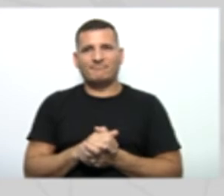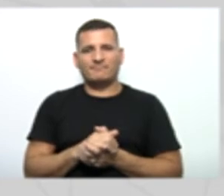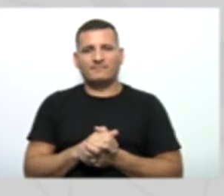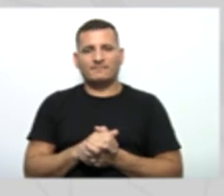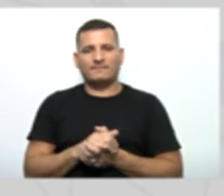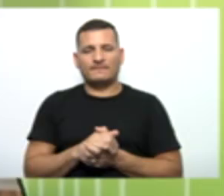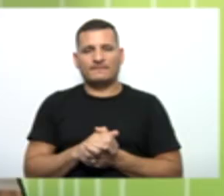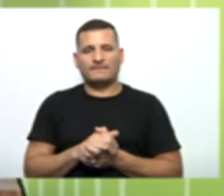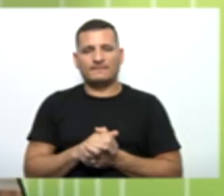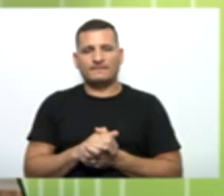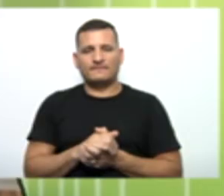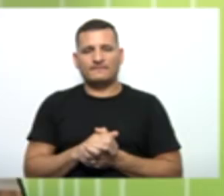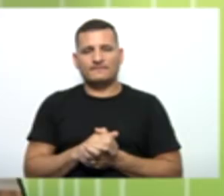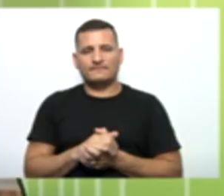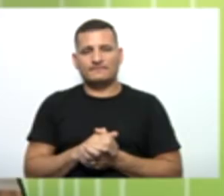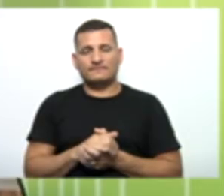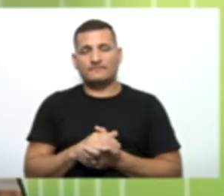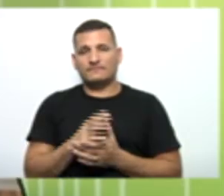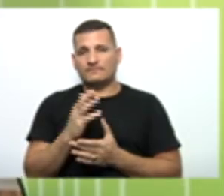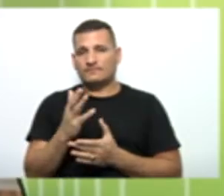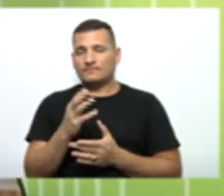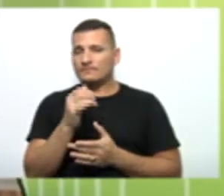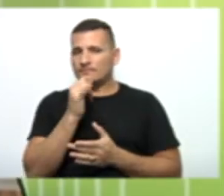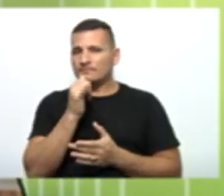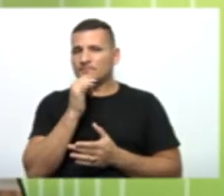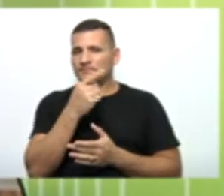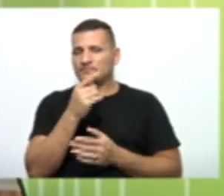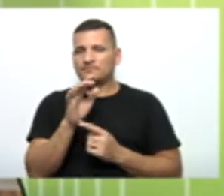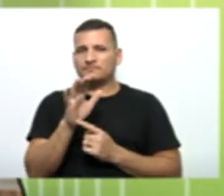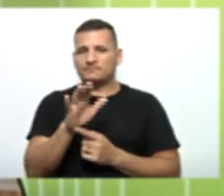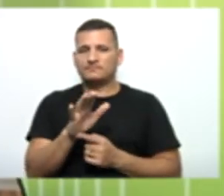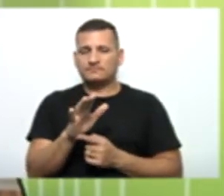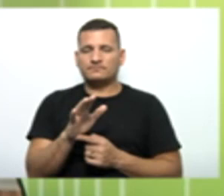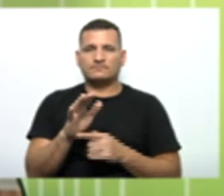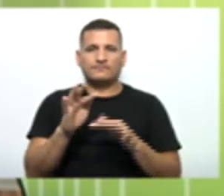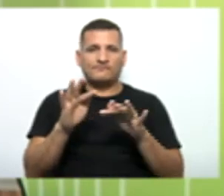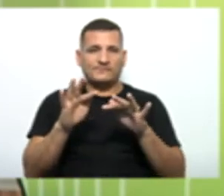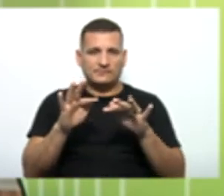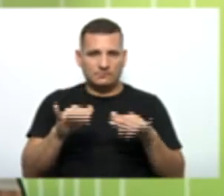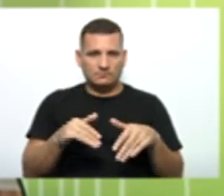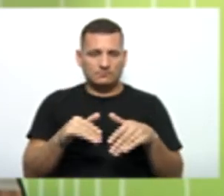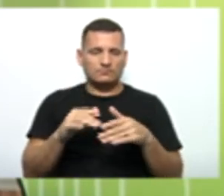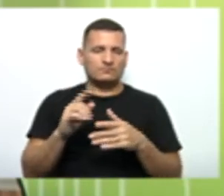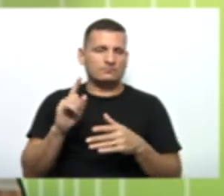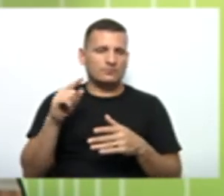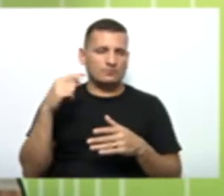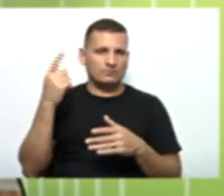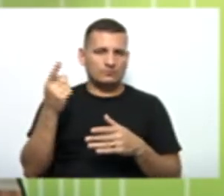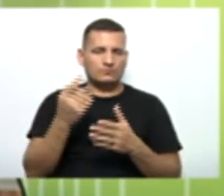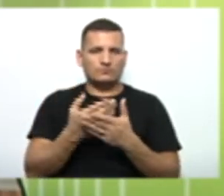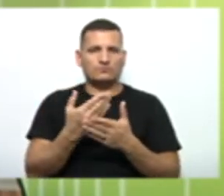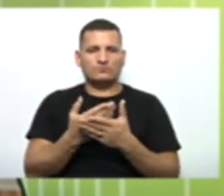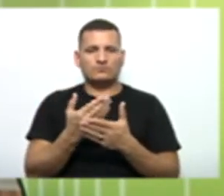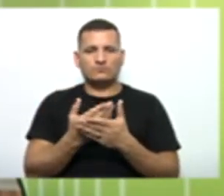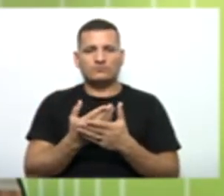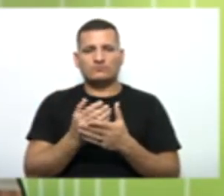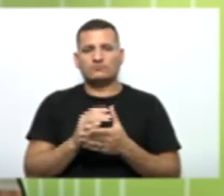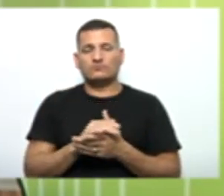ó. Esse exemplo que eu dei para vocês, a gente vai finalizar ele, certo? Nós vamos montar